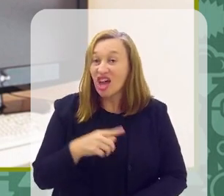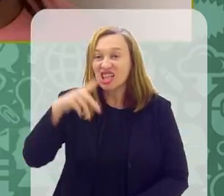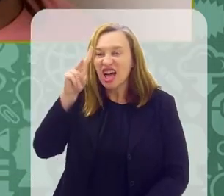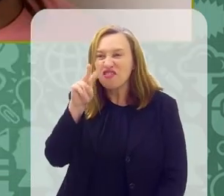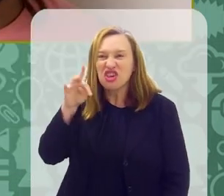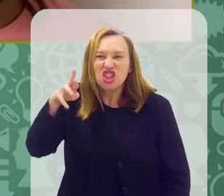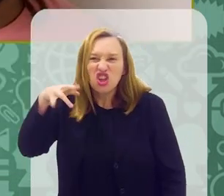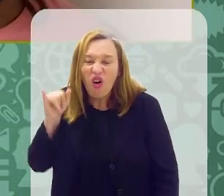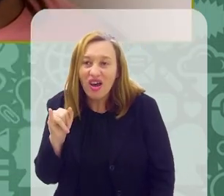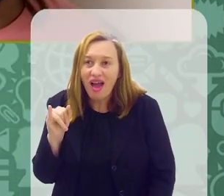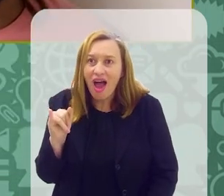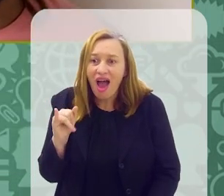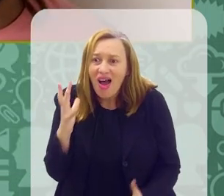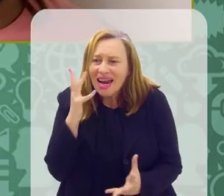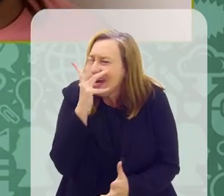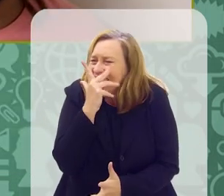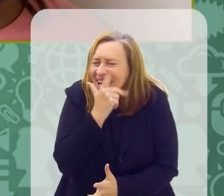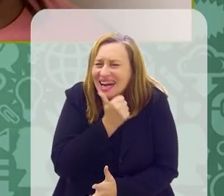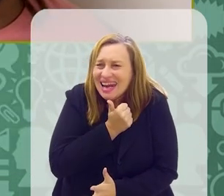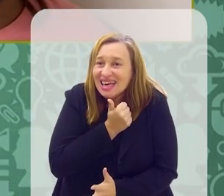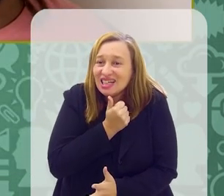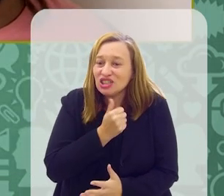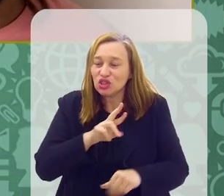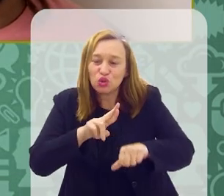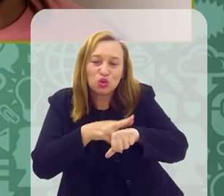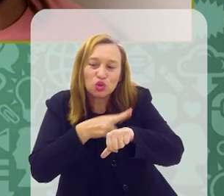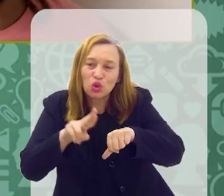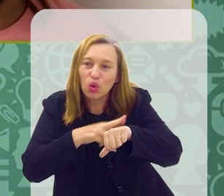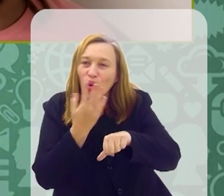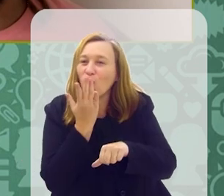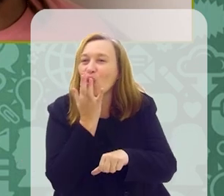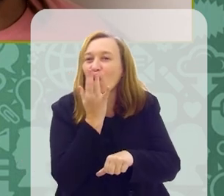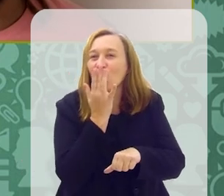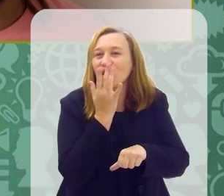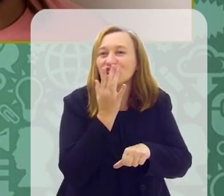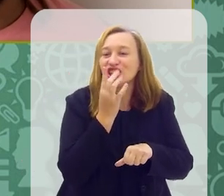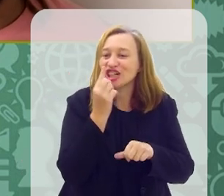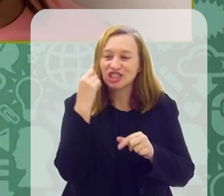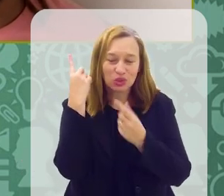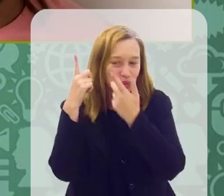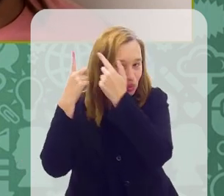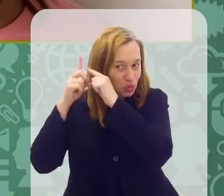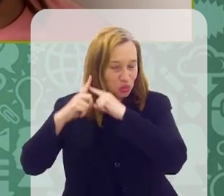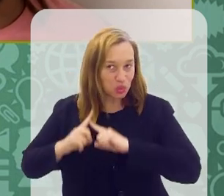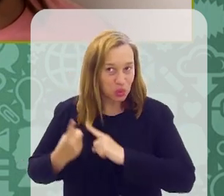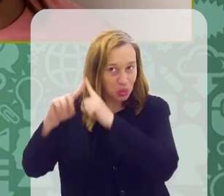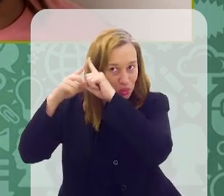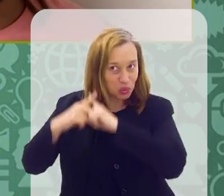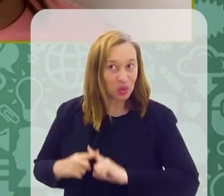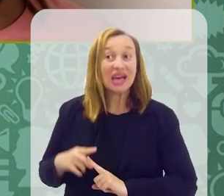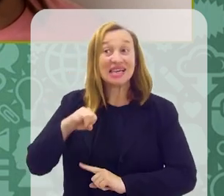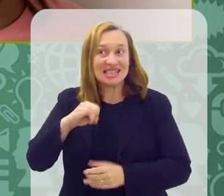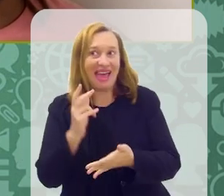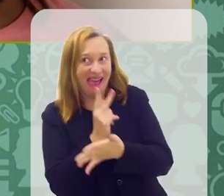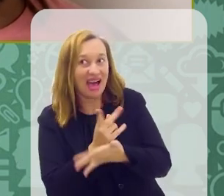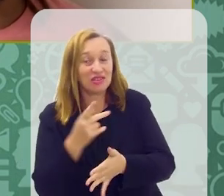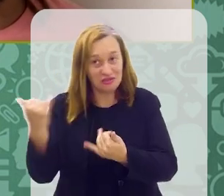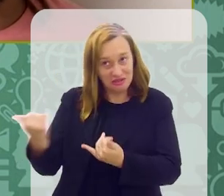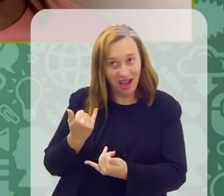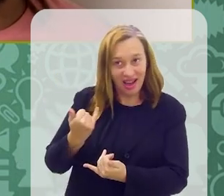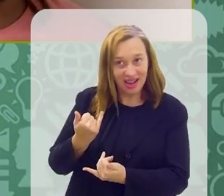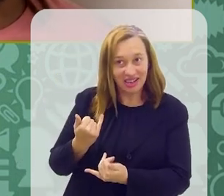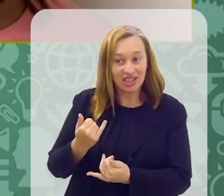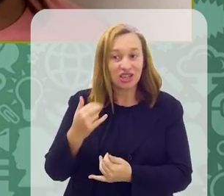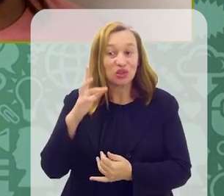O da Vitória é uma gracinha, cor de chocolate feito de trancinha. Se eu tiver alguma coisa errada, você me